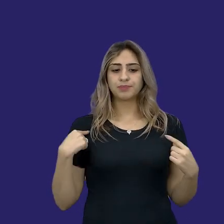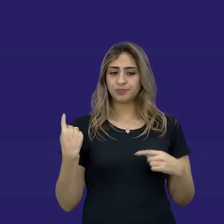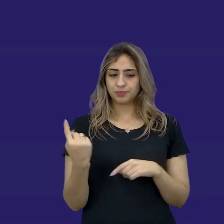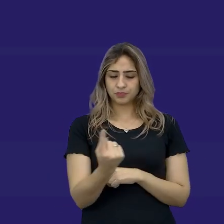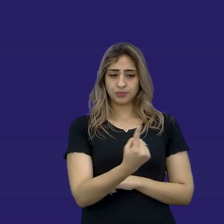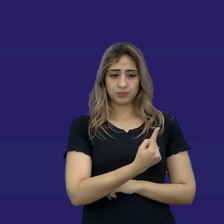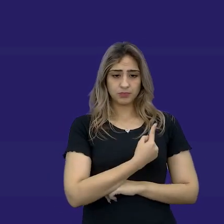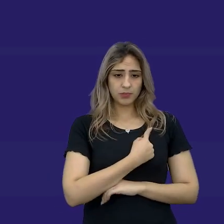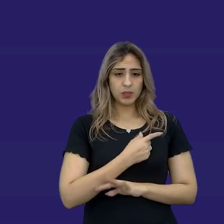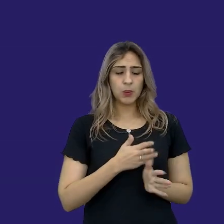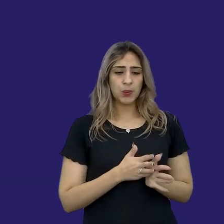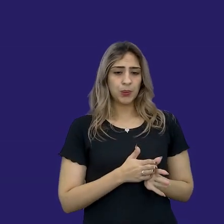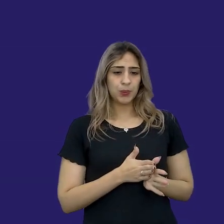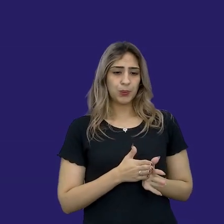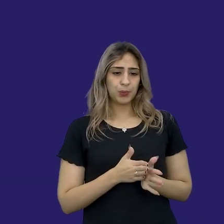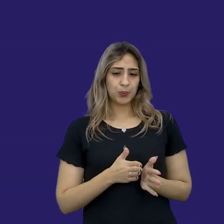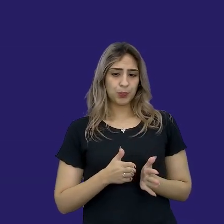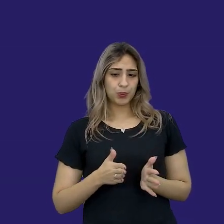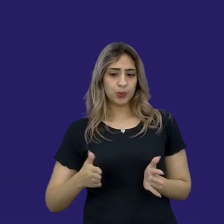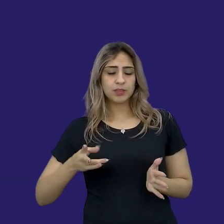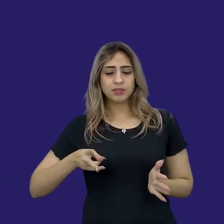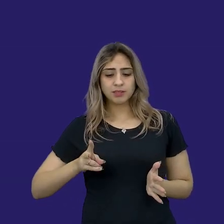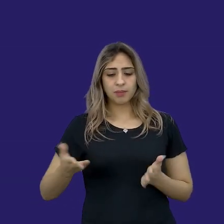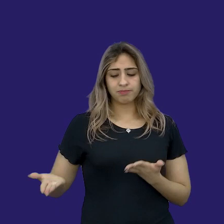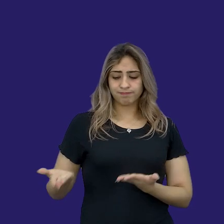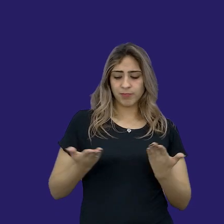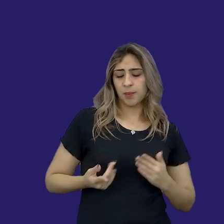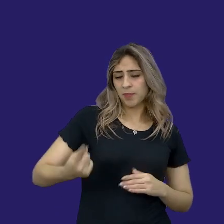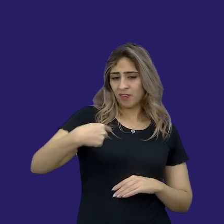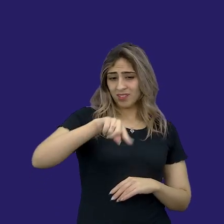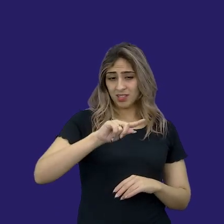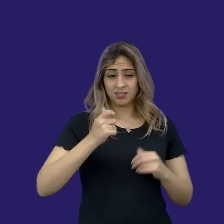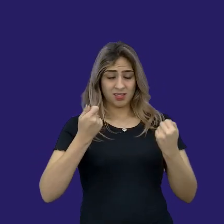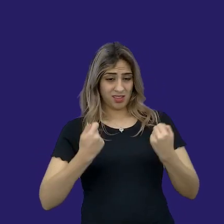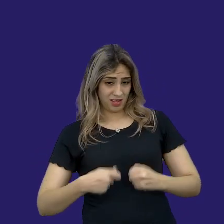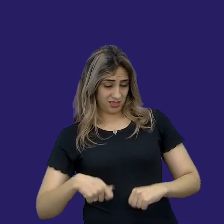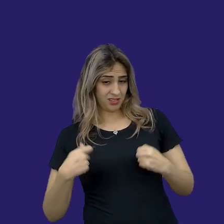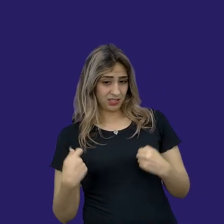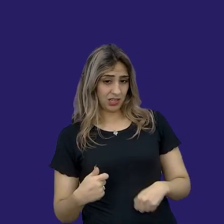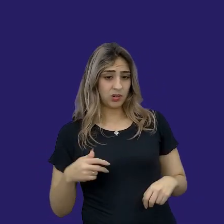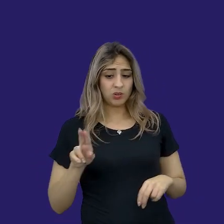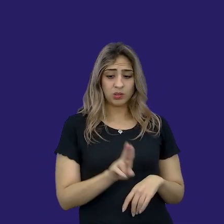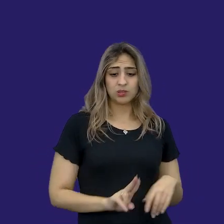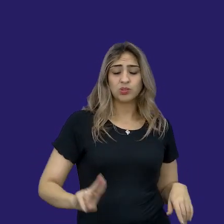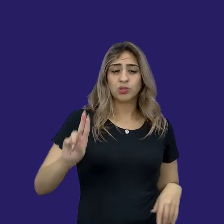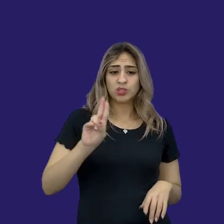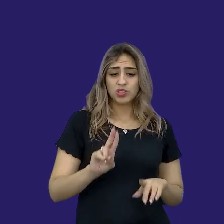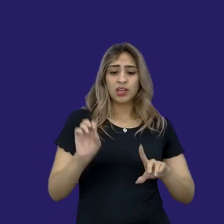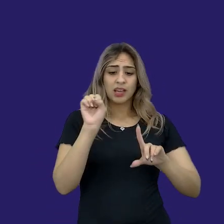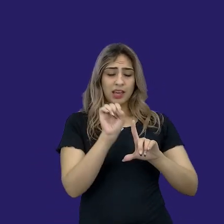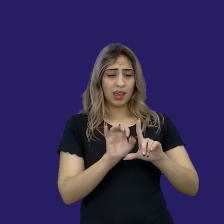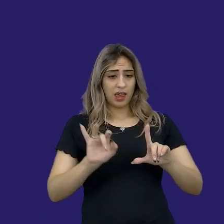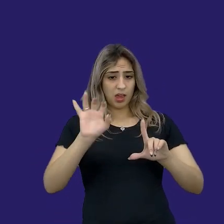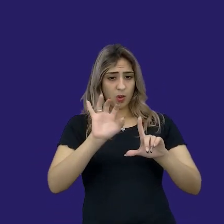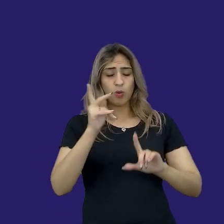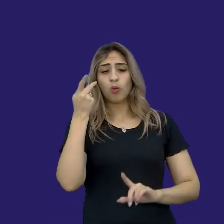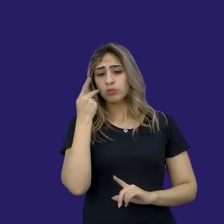nosso processo sempre trazer a vocês, se necessário, usarem o QR Code